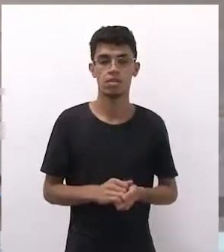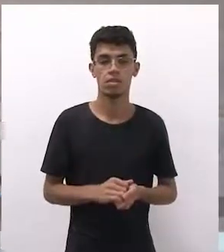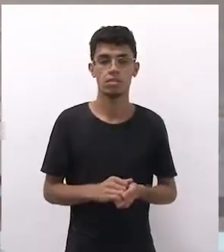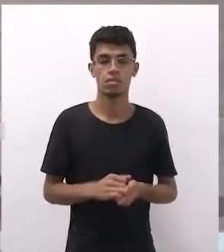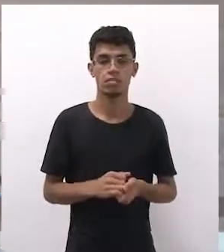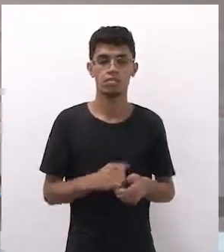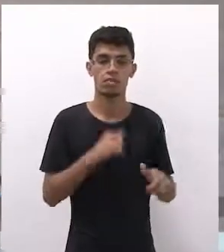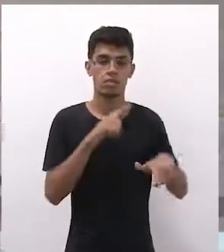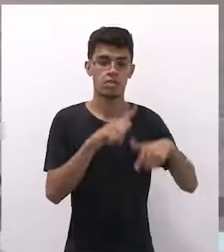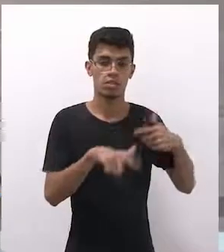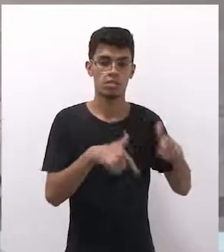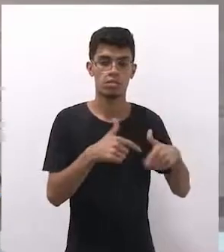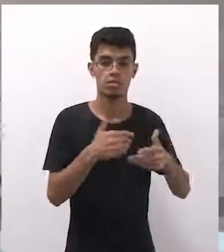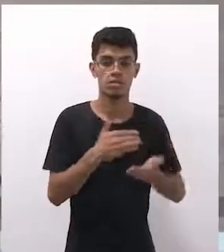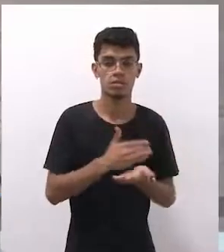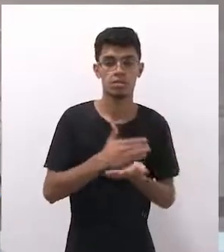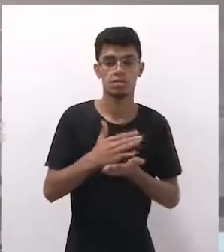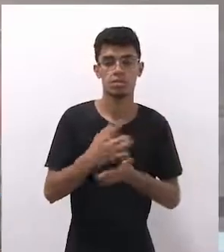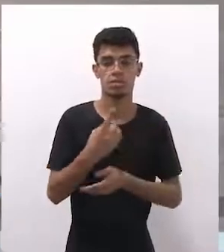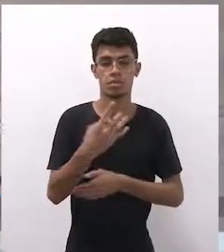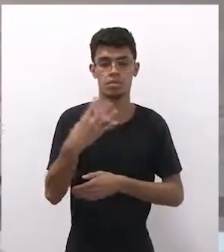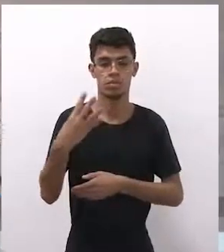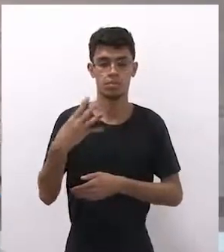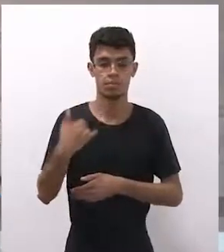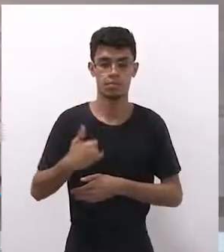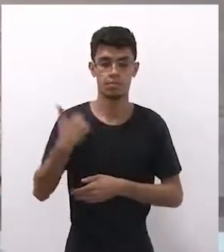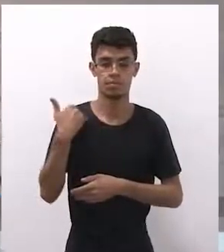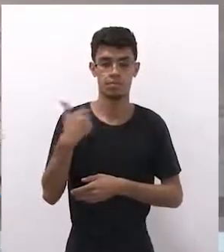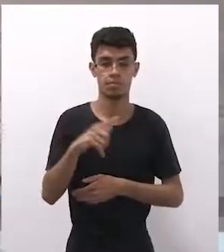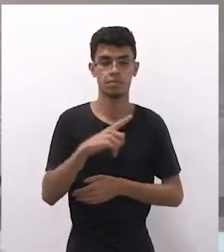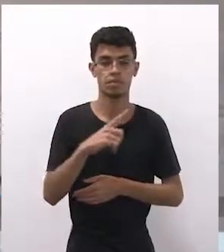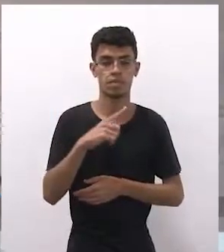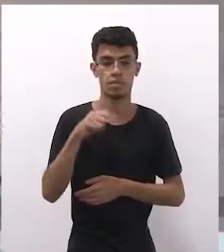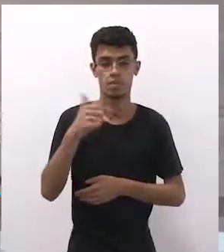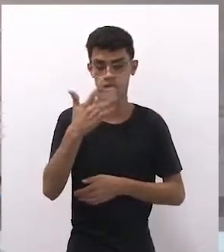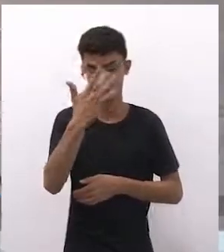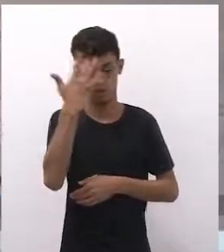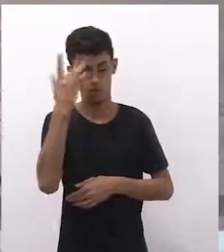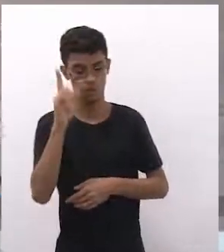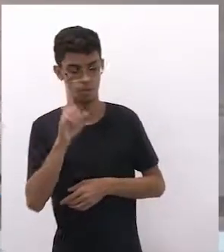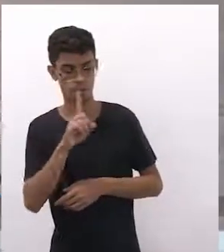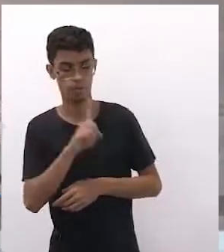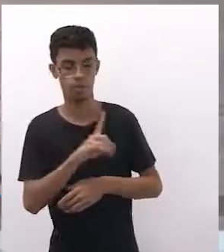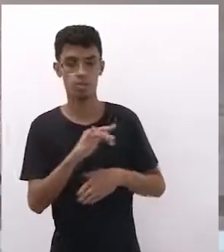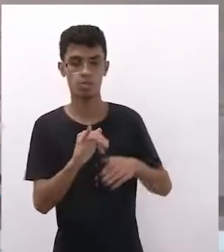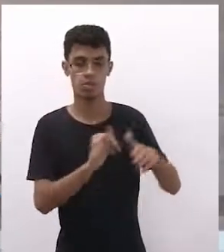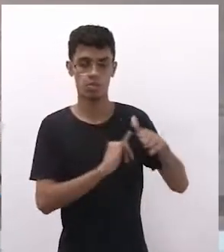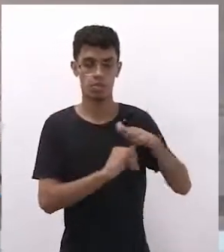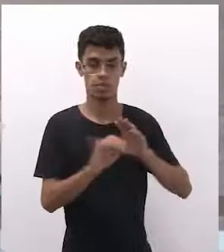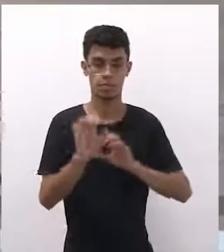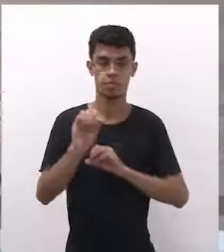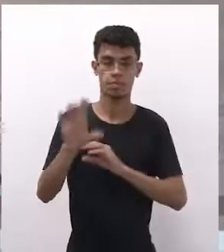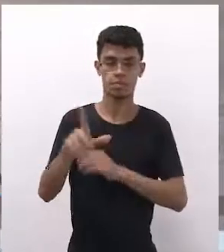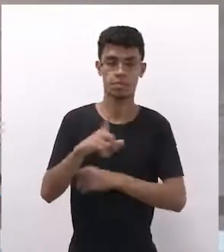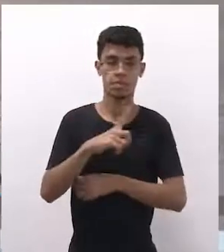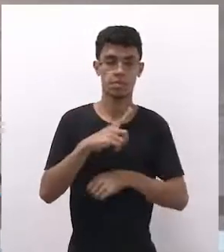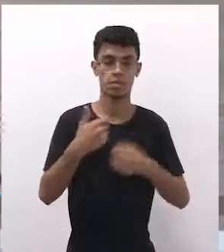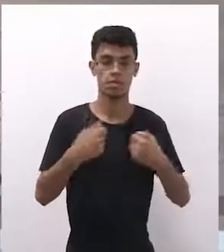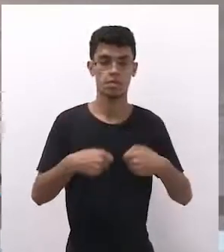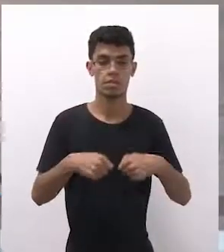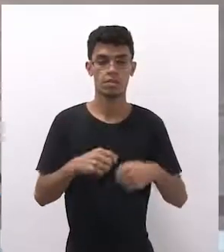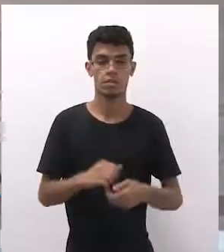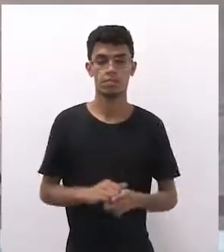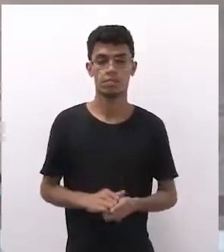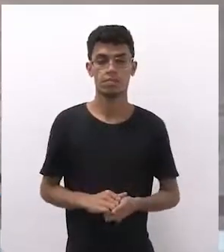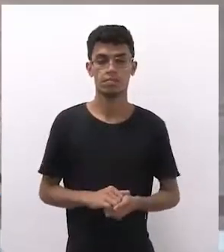trabalhar a partir dos 14 anos, vai ter uma supervisão, né? Vai ter que ter um vínculo com uma instituição de ensino.